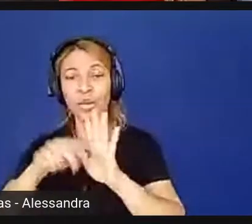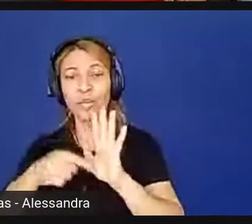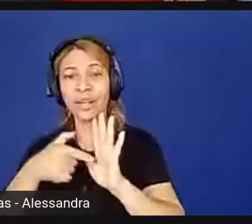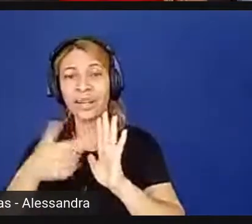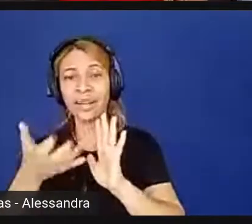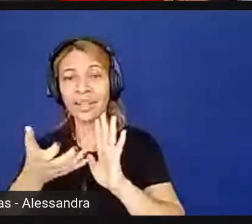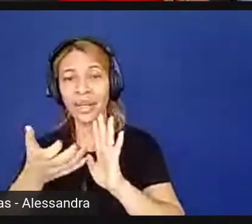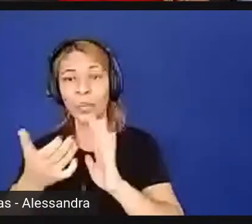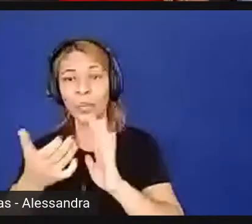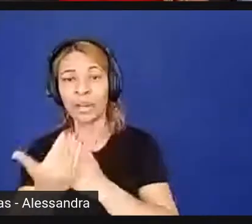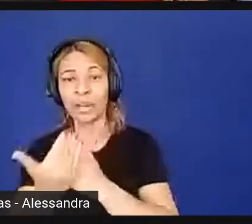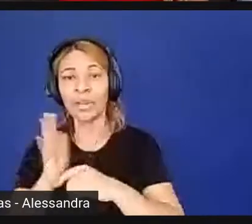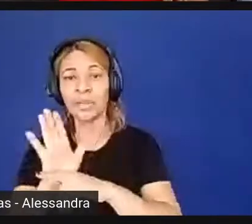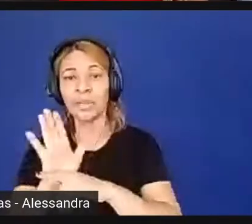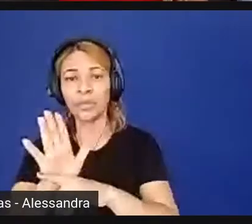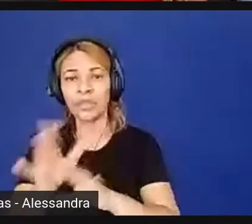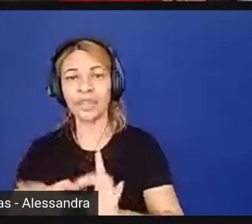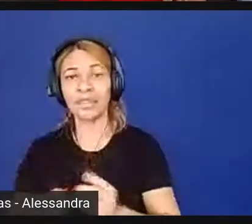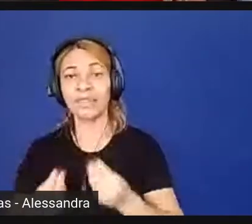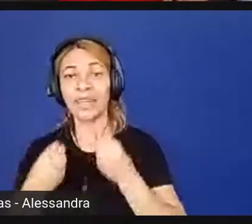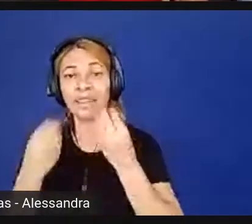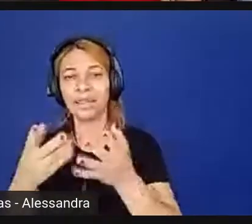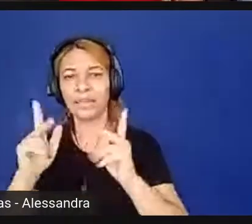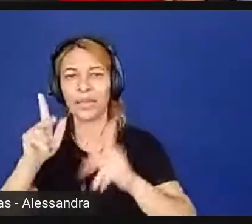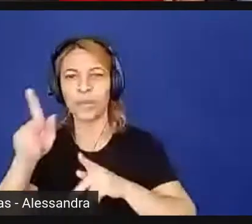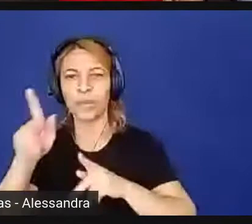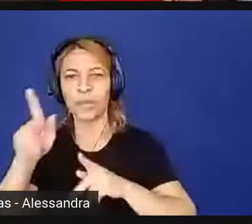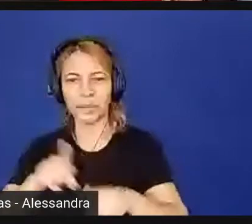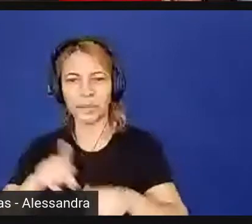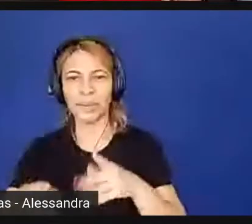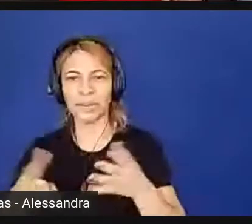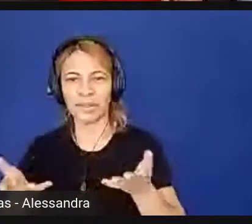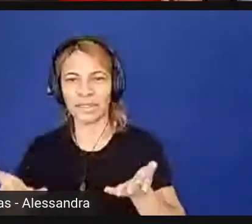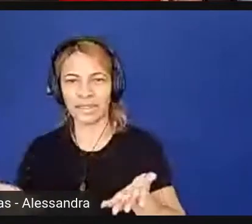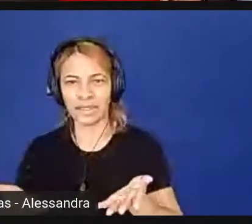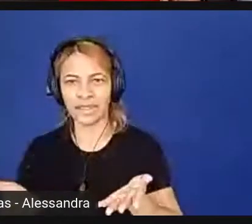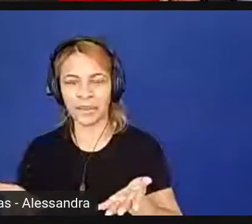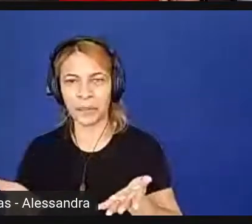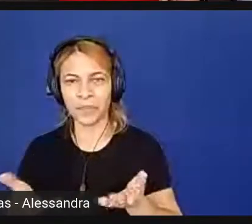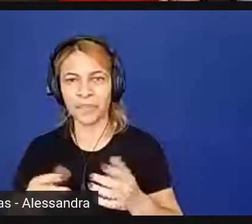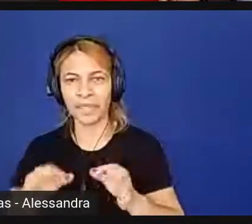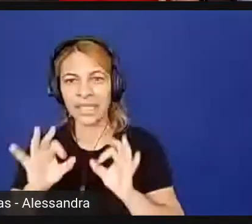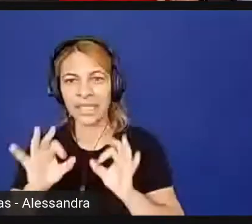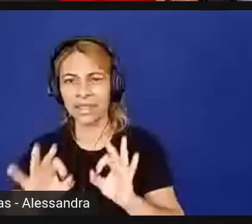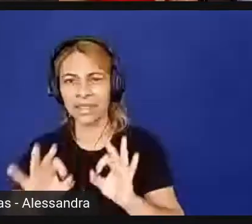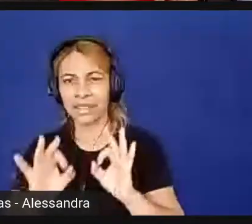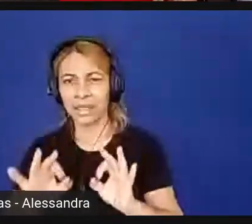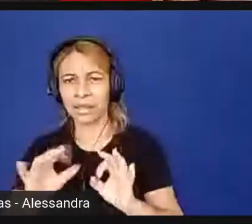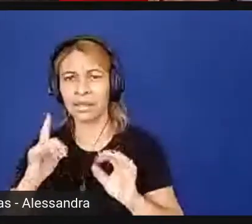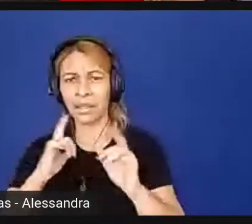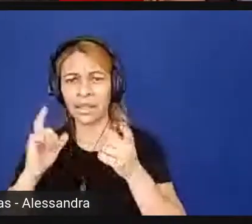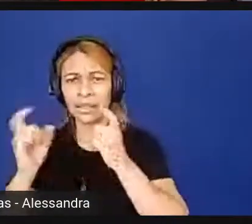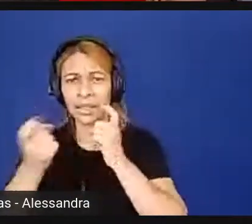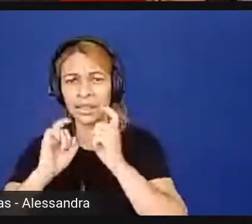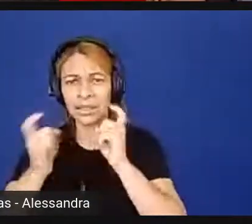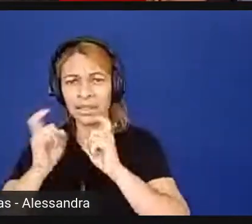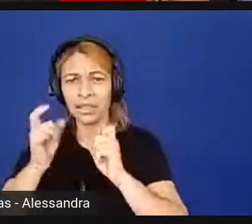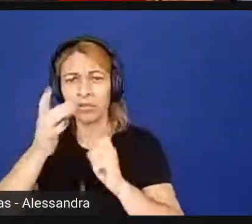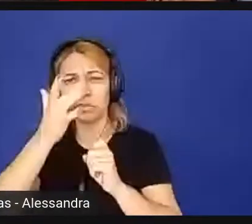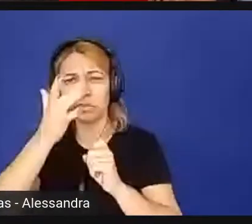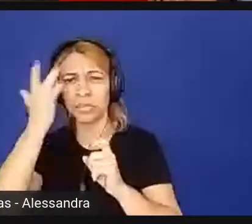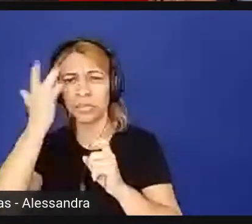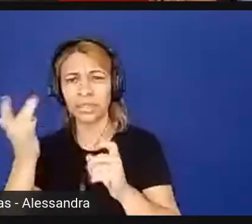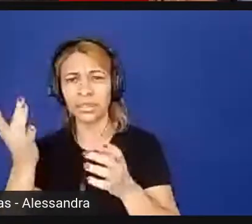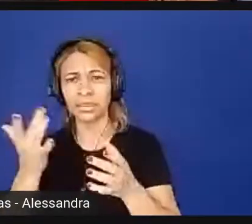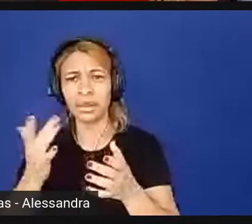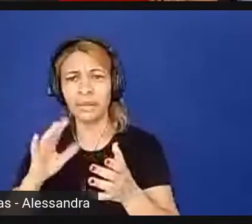benefício e de entrega para a população. Exato, eu vou até pegar. A gente tem hoje na administração gente que licita parafuso até turbina de